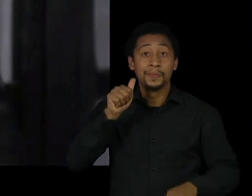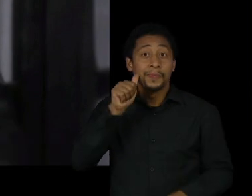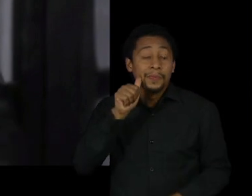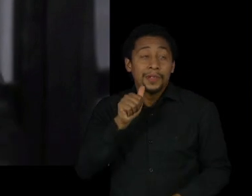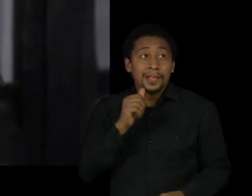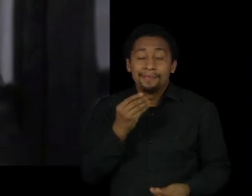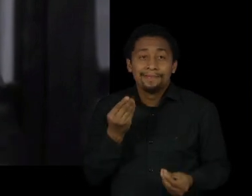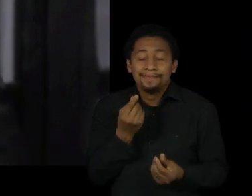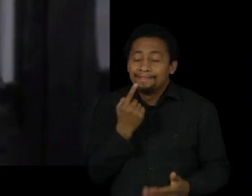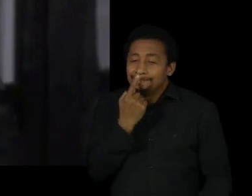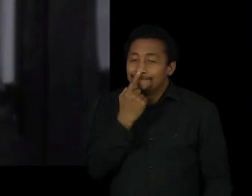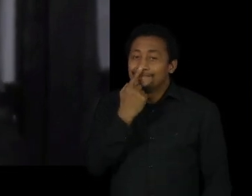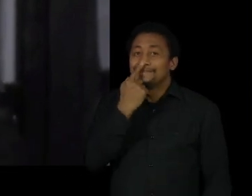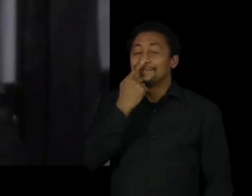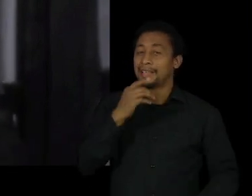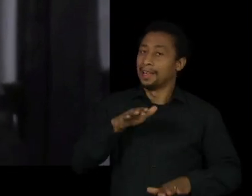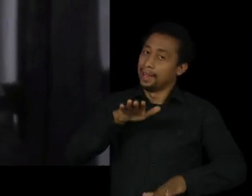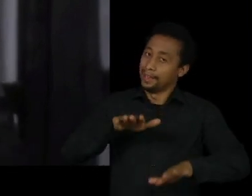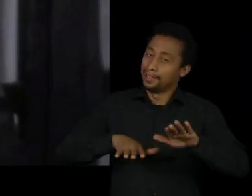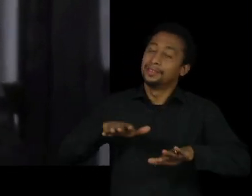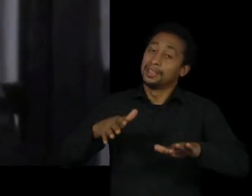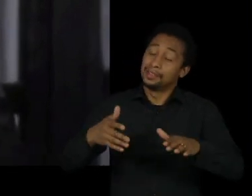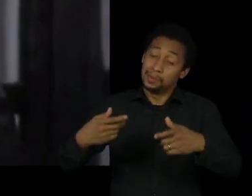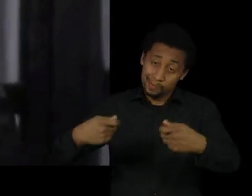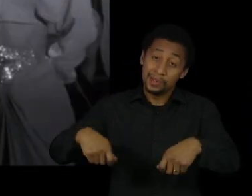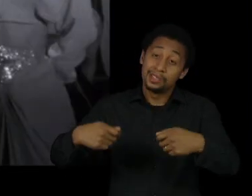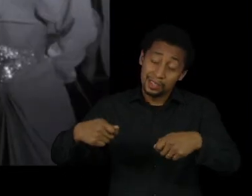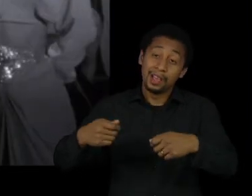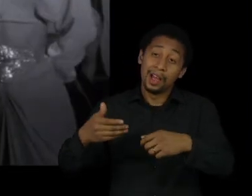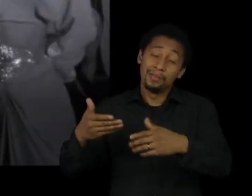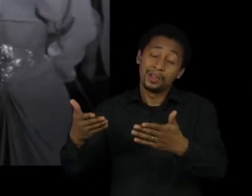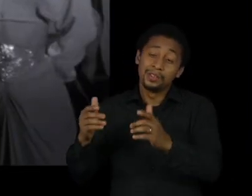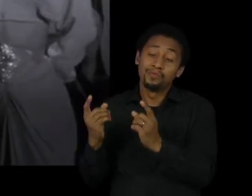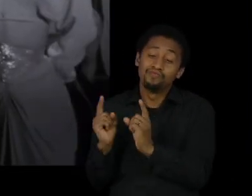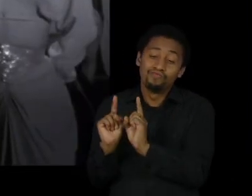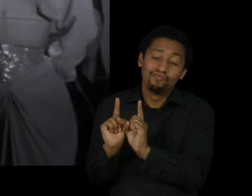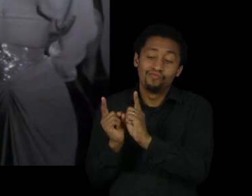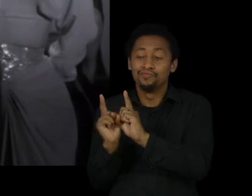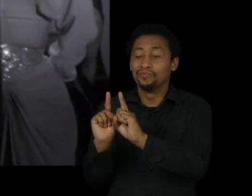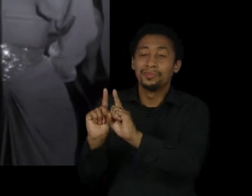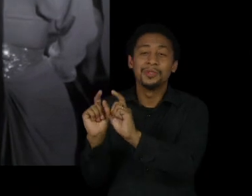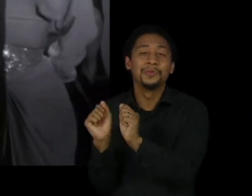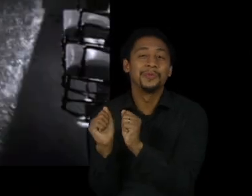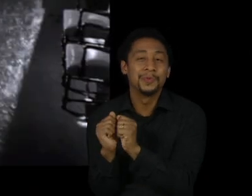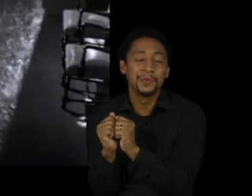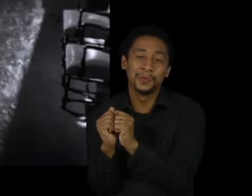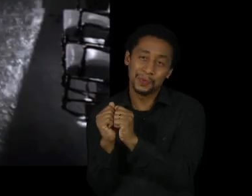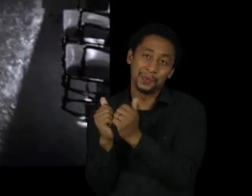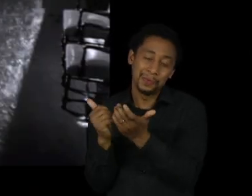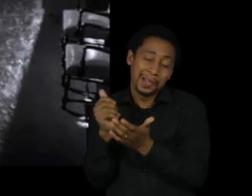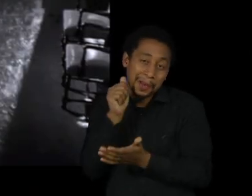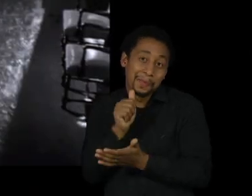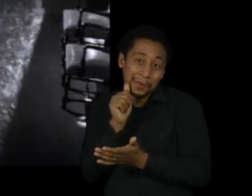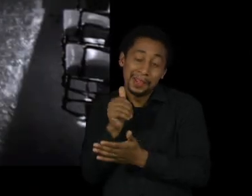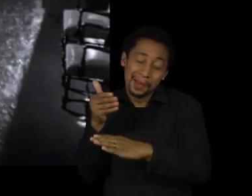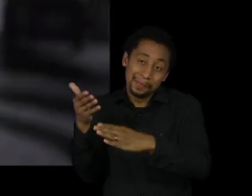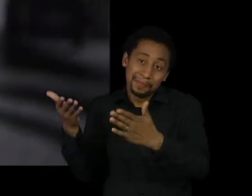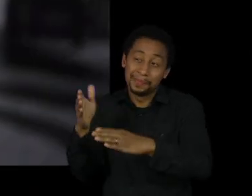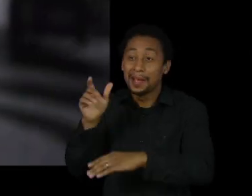quando eu era obrigado a acompanhar a minha irmã para ir ao cinema e assistir aqueles filmes. E nesse